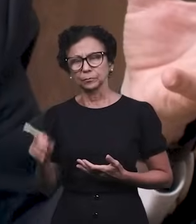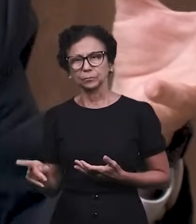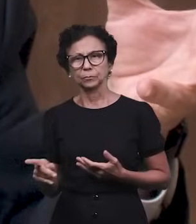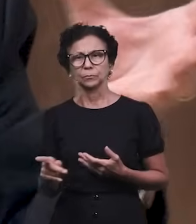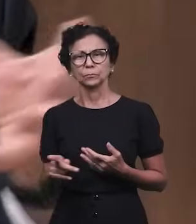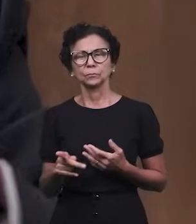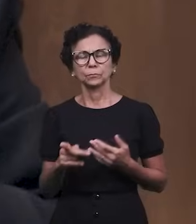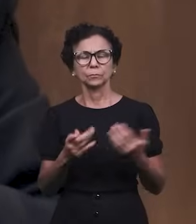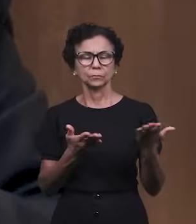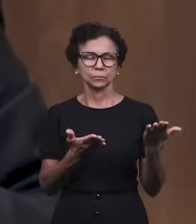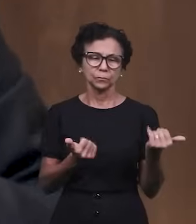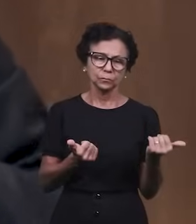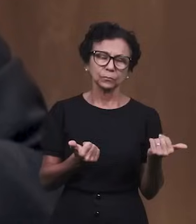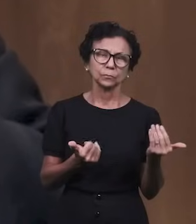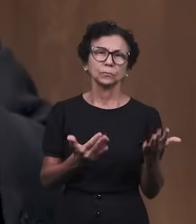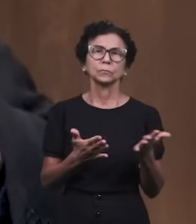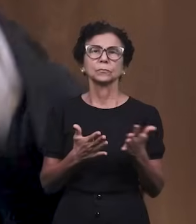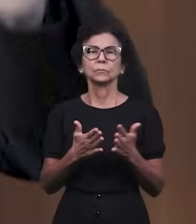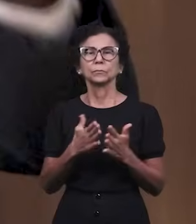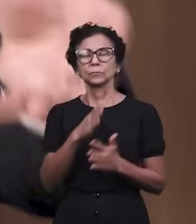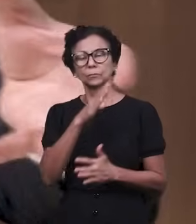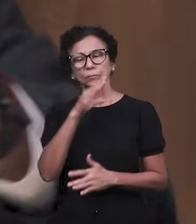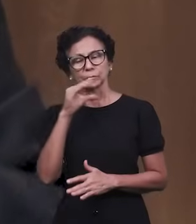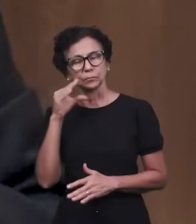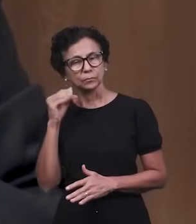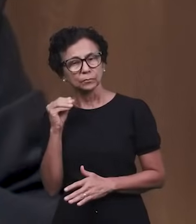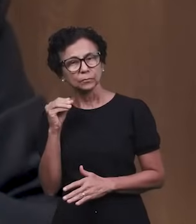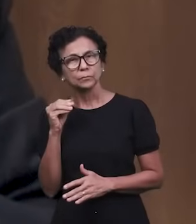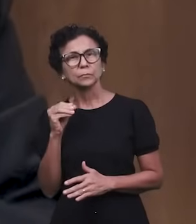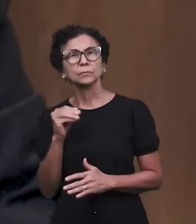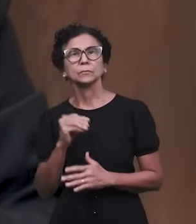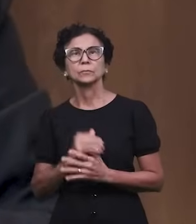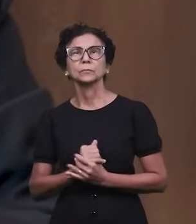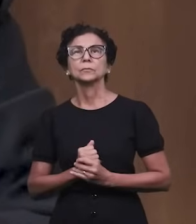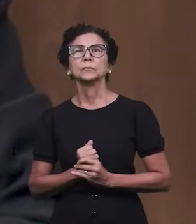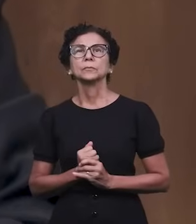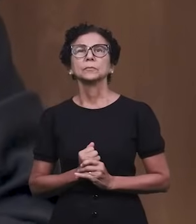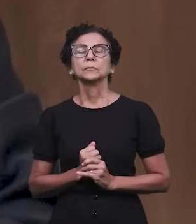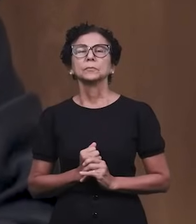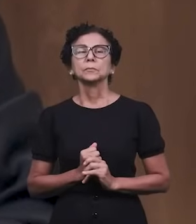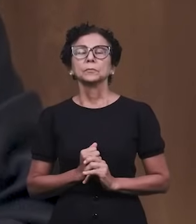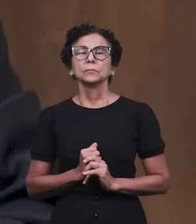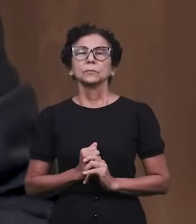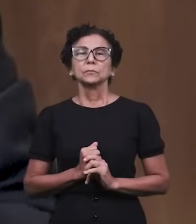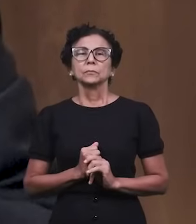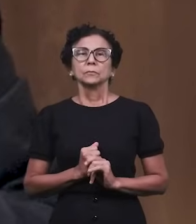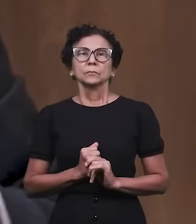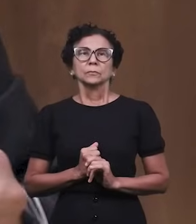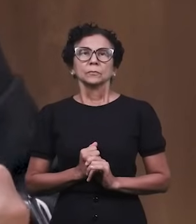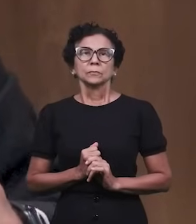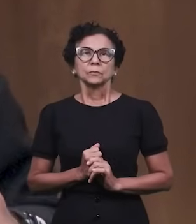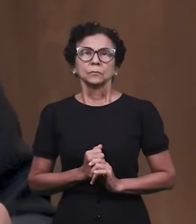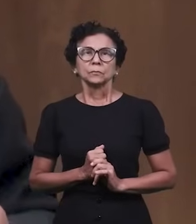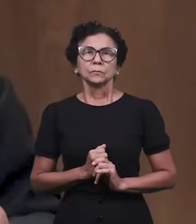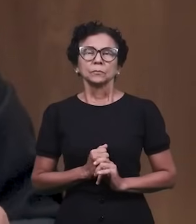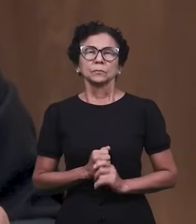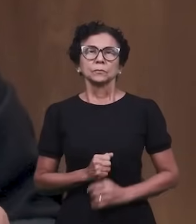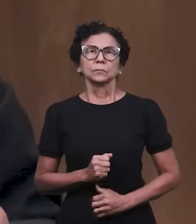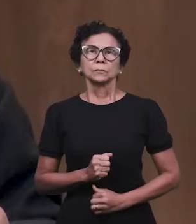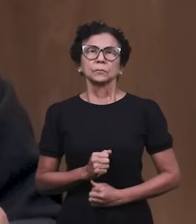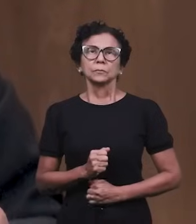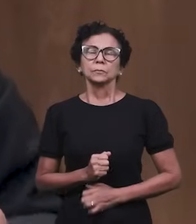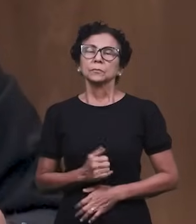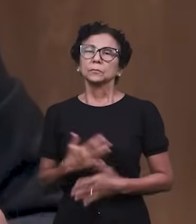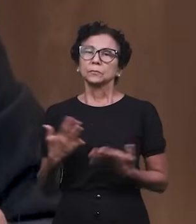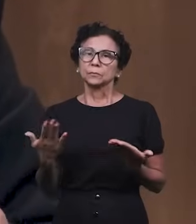todos, naturalmente, os jovens, até os adolescentes, mostrar para todos que nós